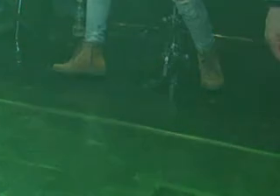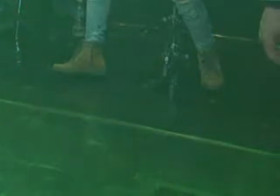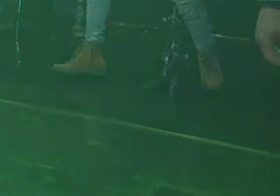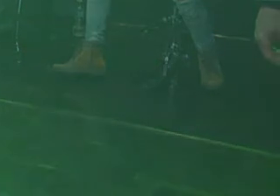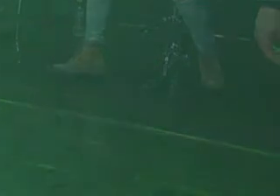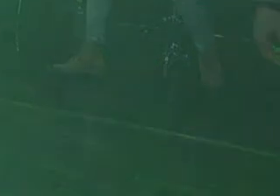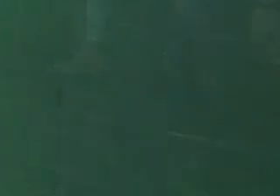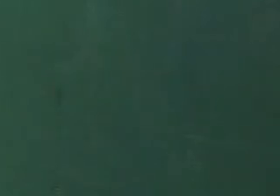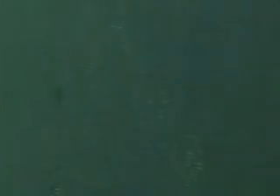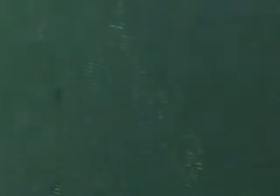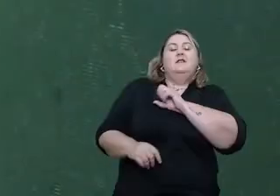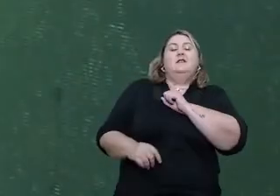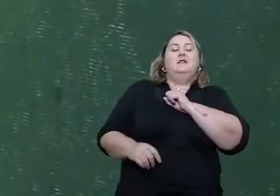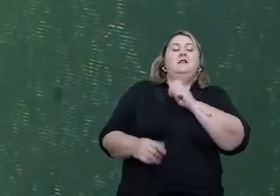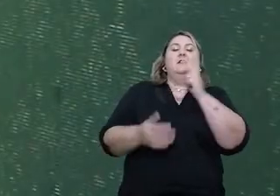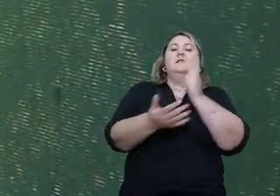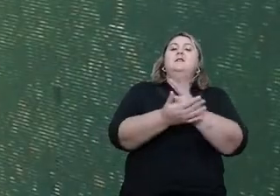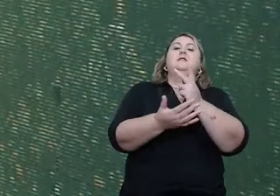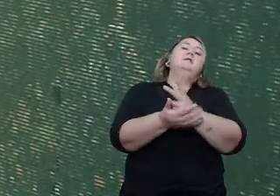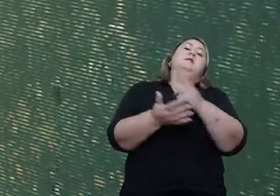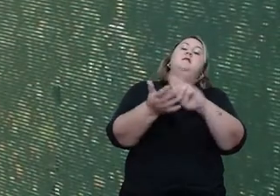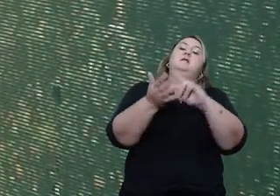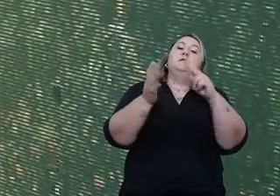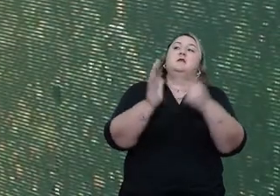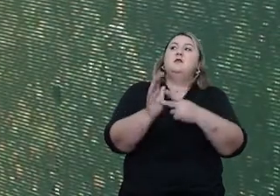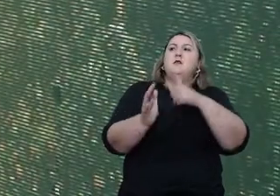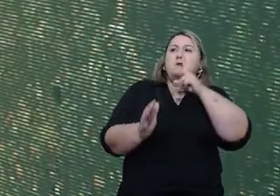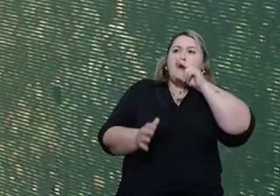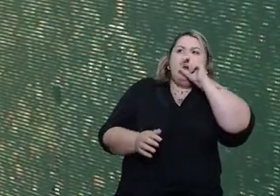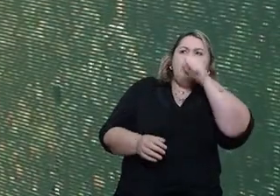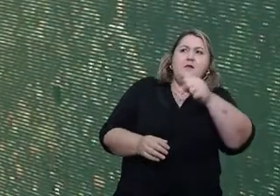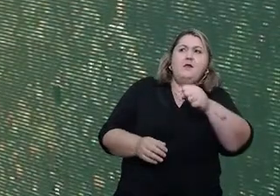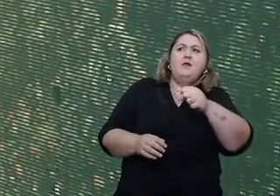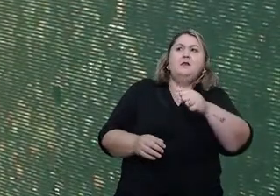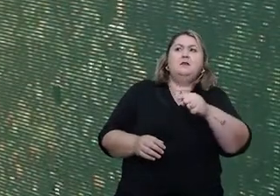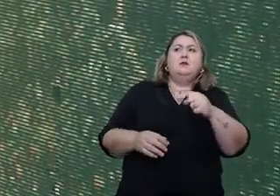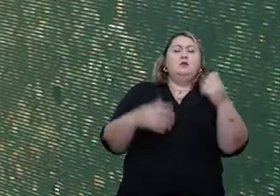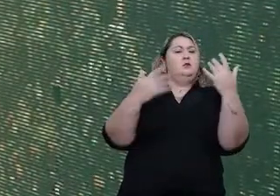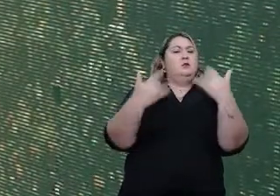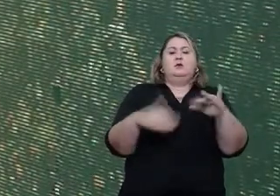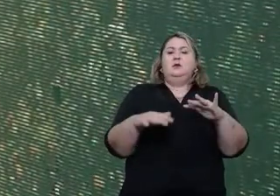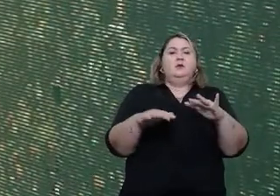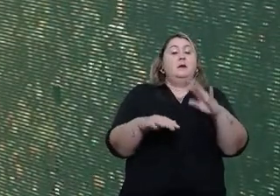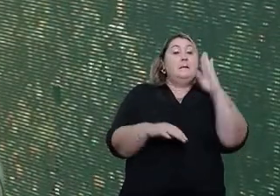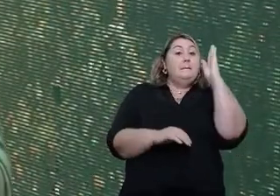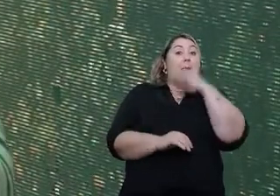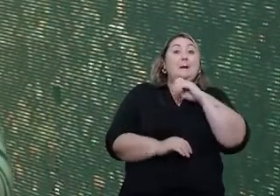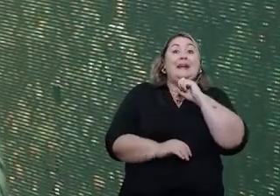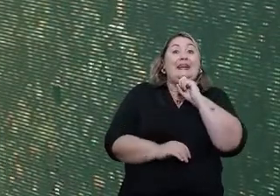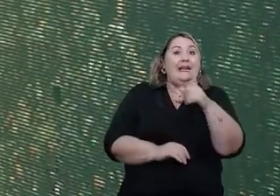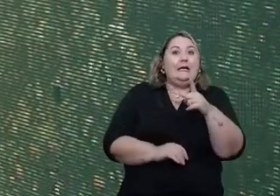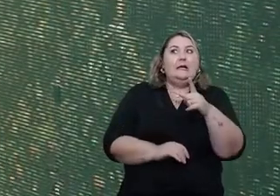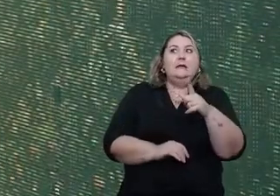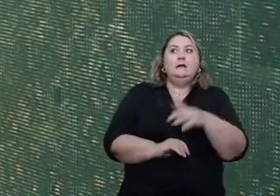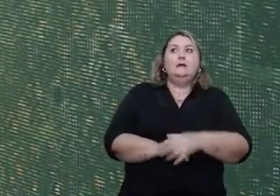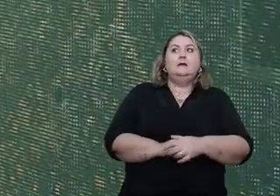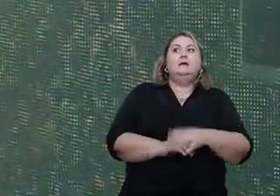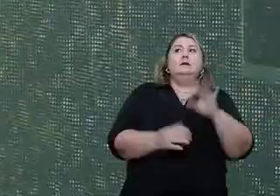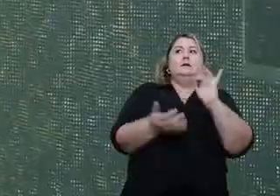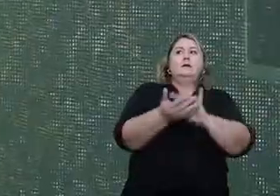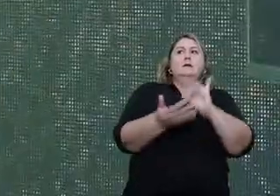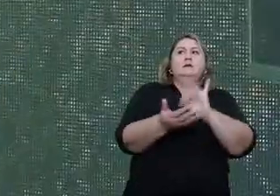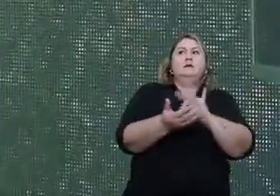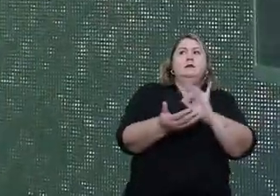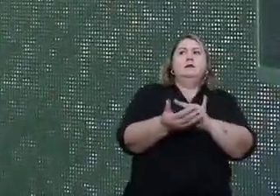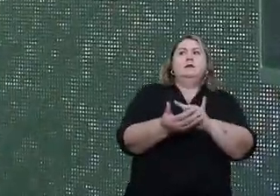Toda forma de amor tem sempre um sentido, um poder imenso e não queremos mal a ninguém, com certeza.